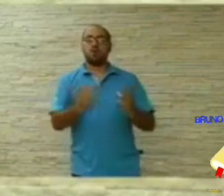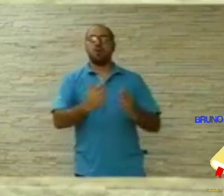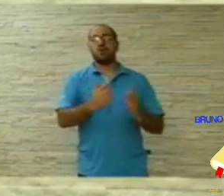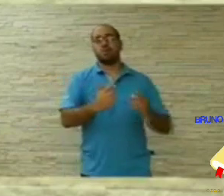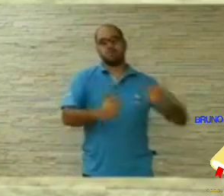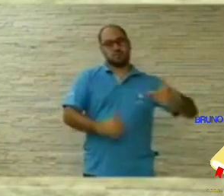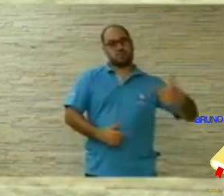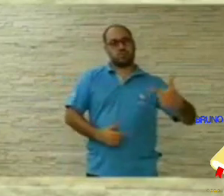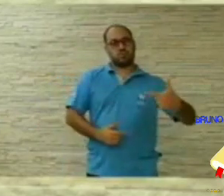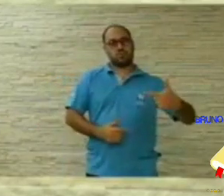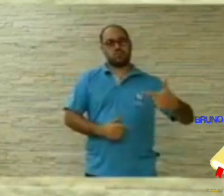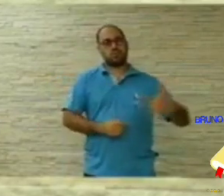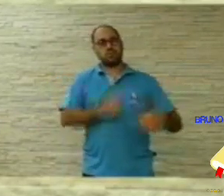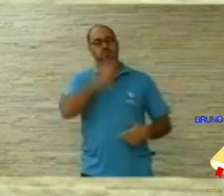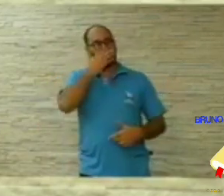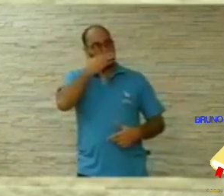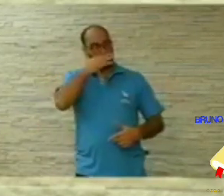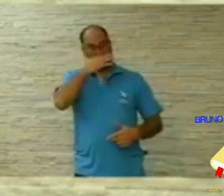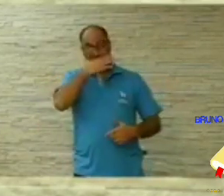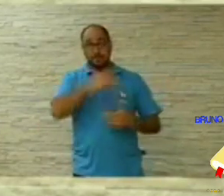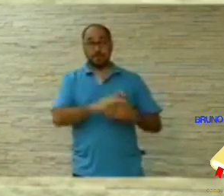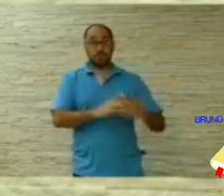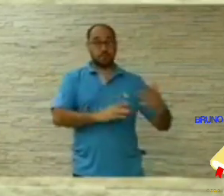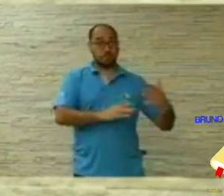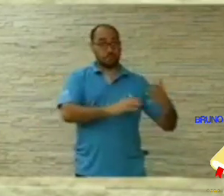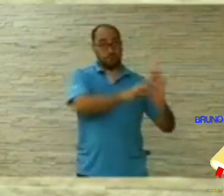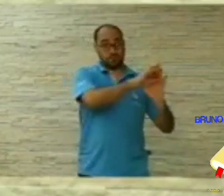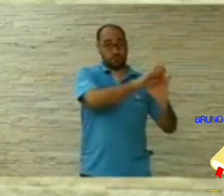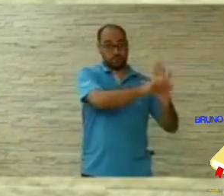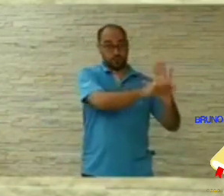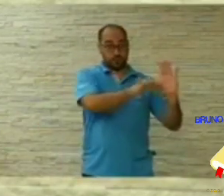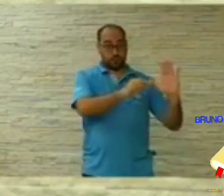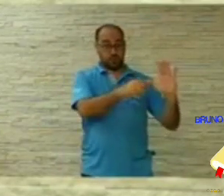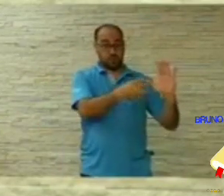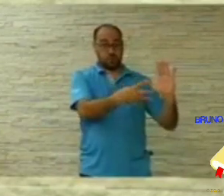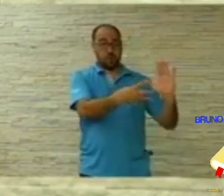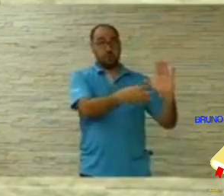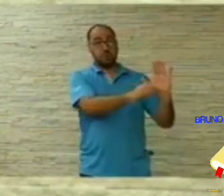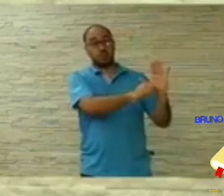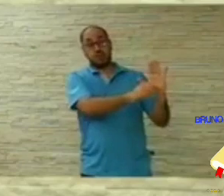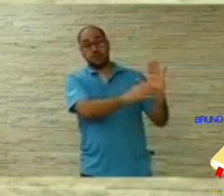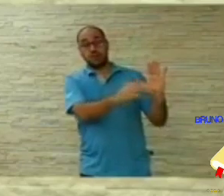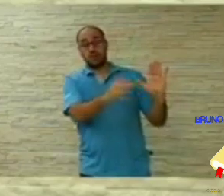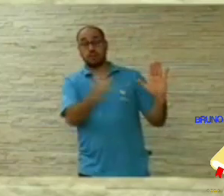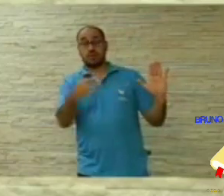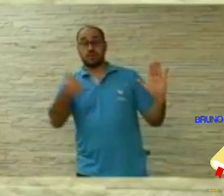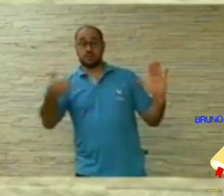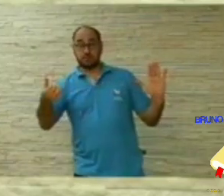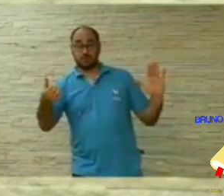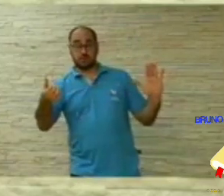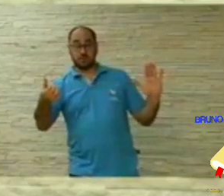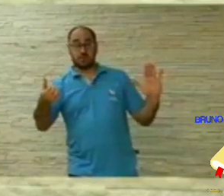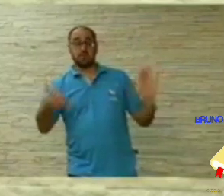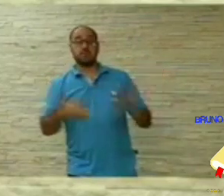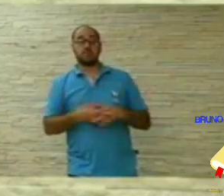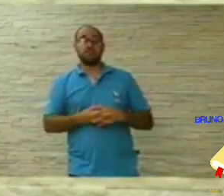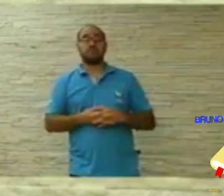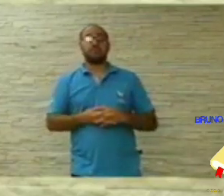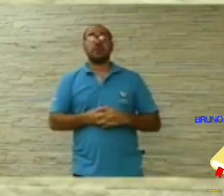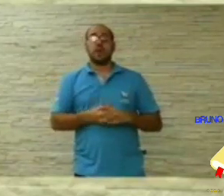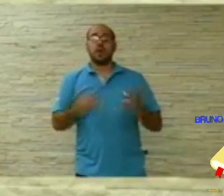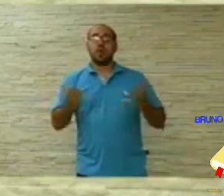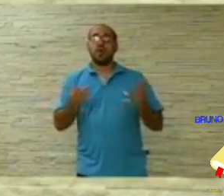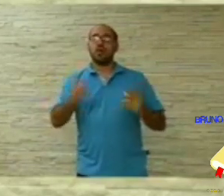4 até o verso 6, acompanha aqui a segunda estrofe do hino. E agora não era mais um convite